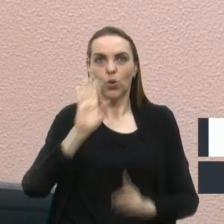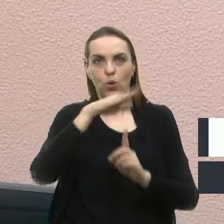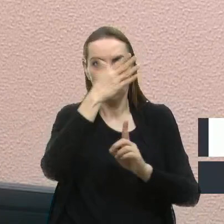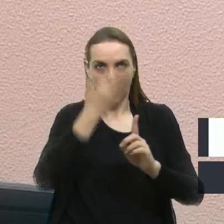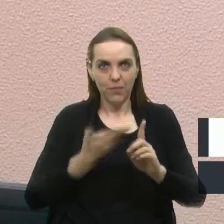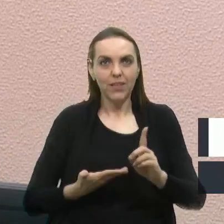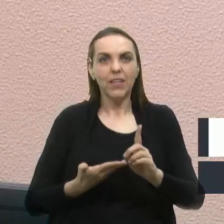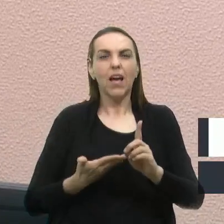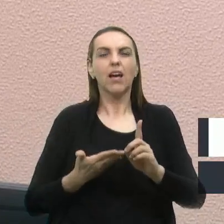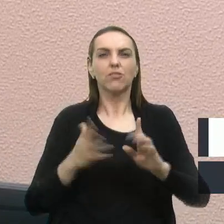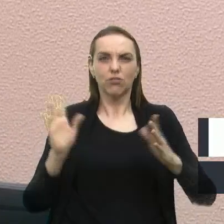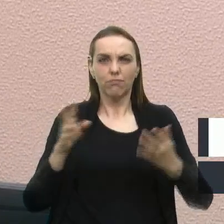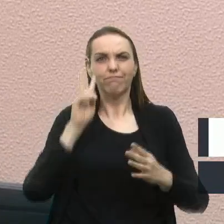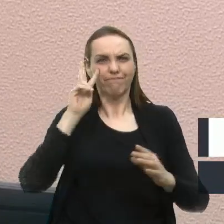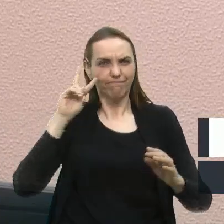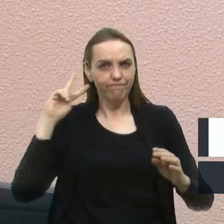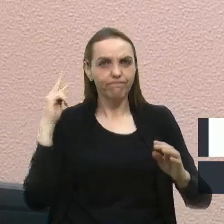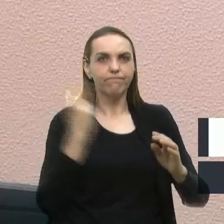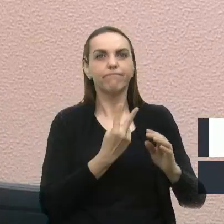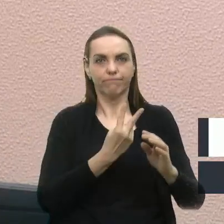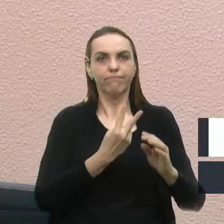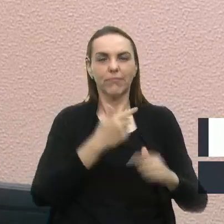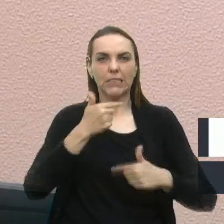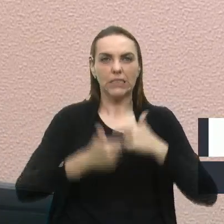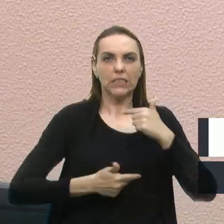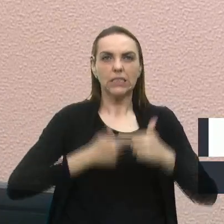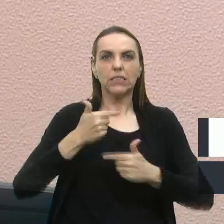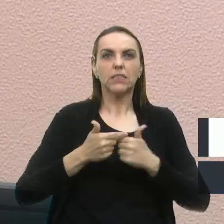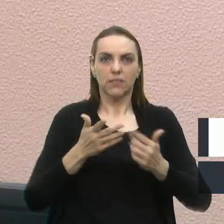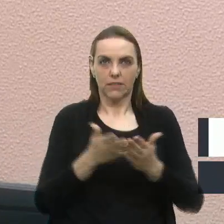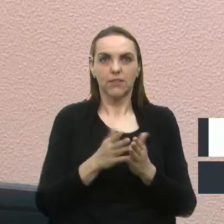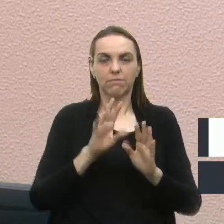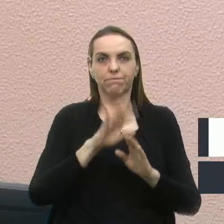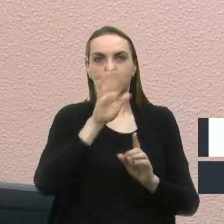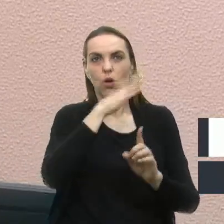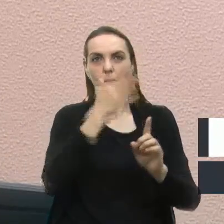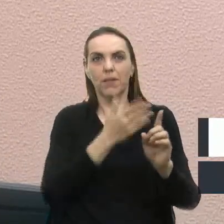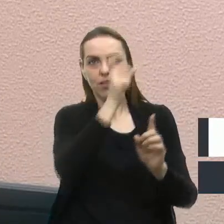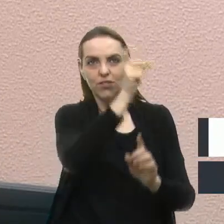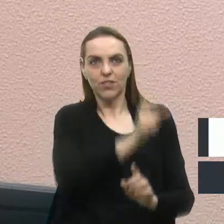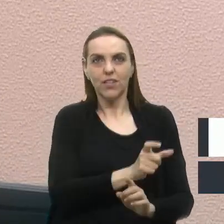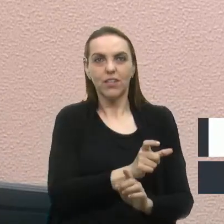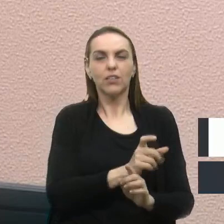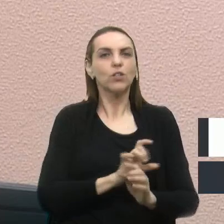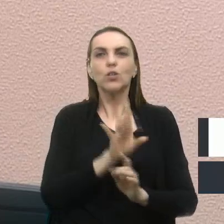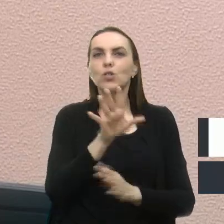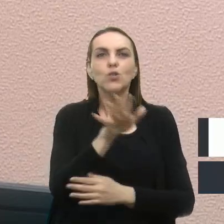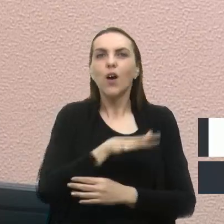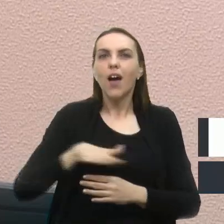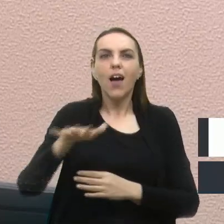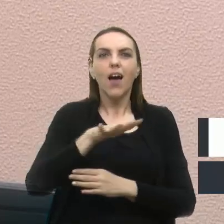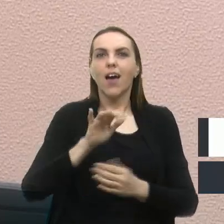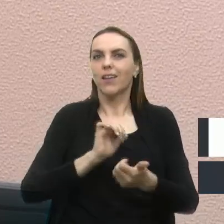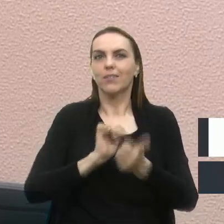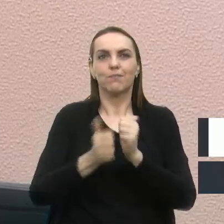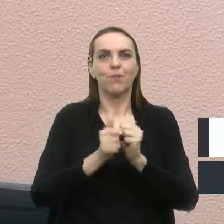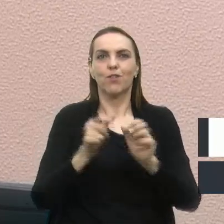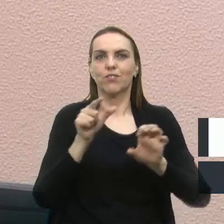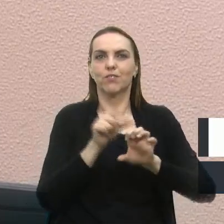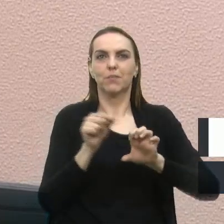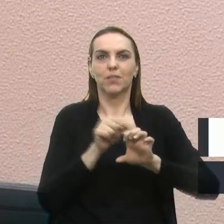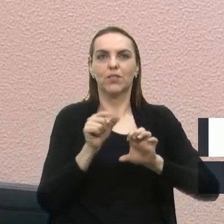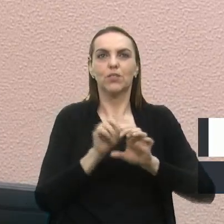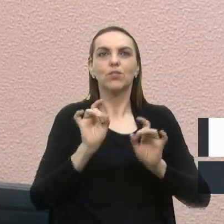reveste do mais alto reconhecimento aos notáveis serviços prestados pelo homenageado. não apenas na área do esporte e do empreendedorismo, mas em